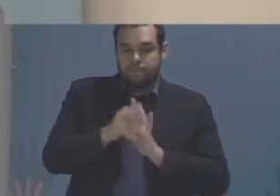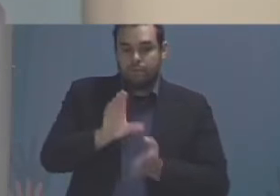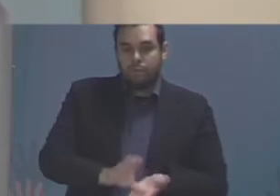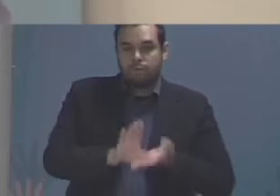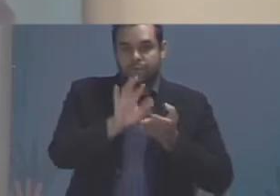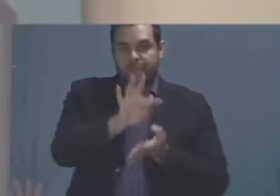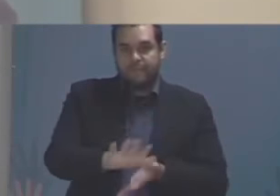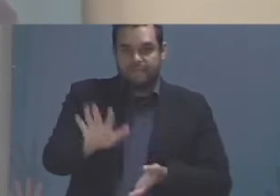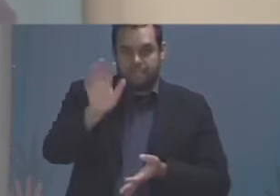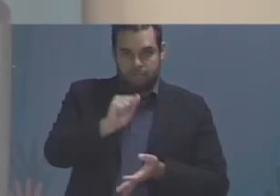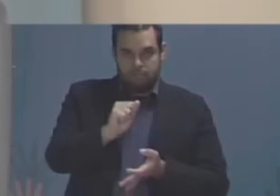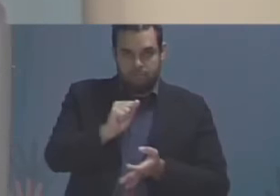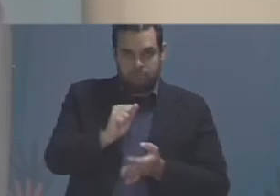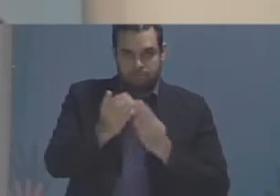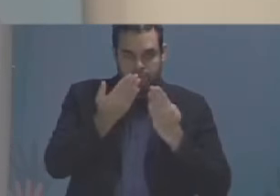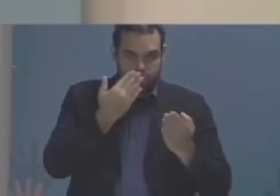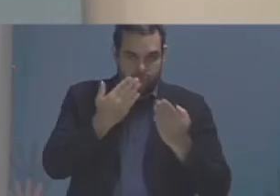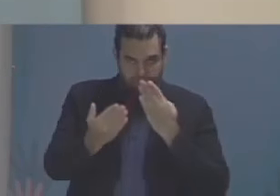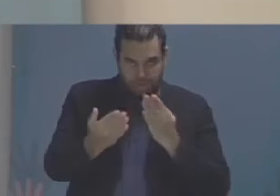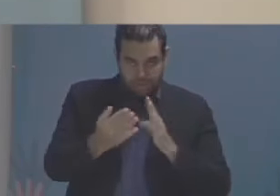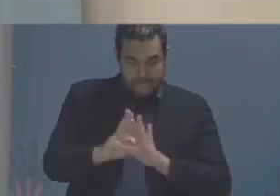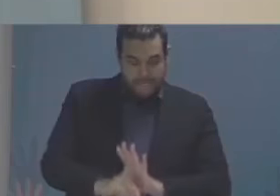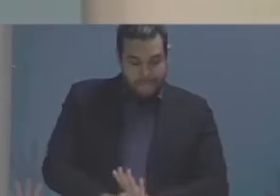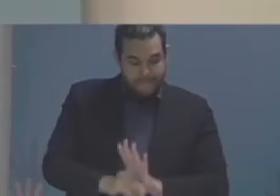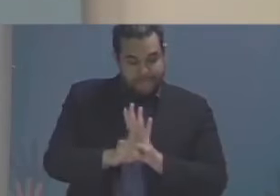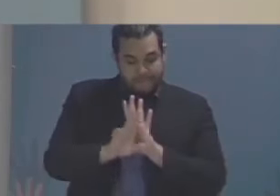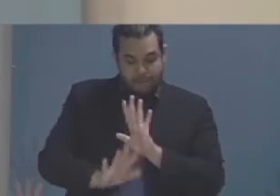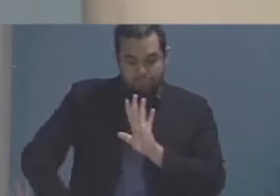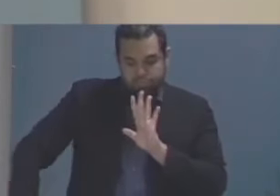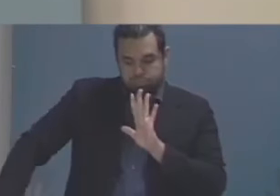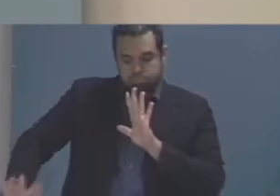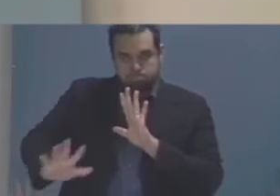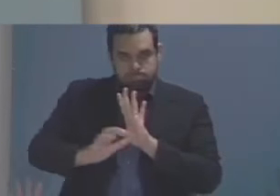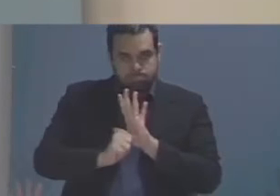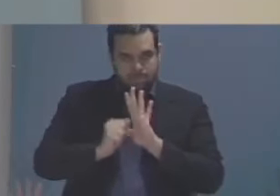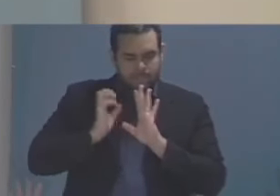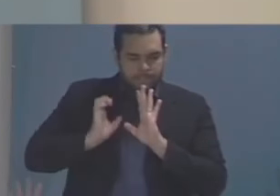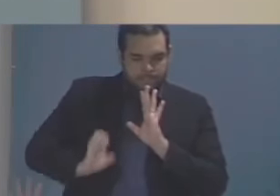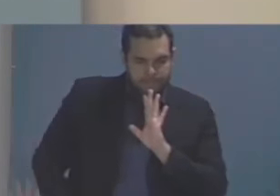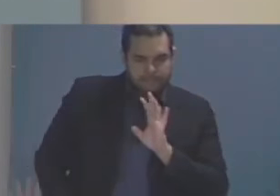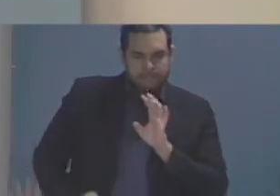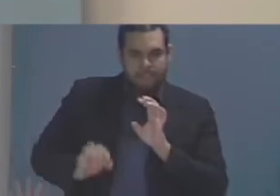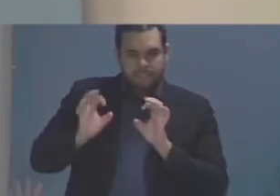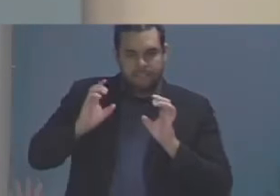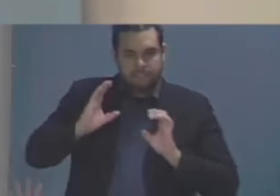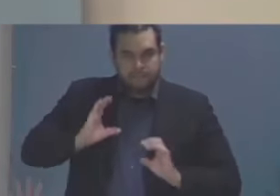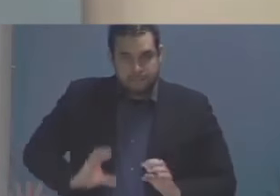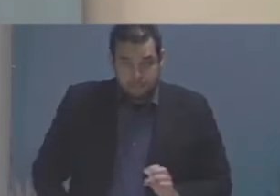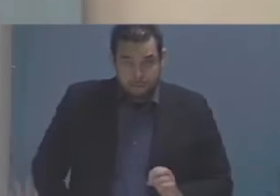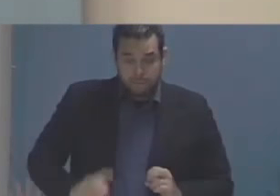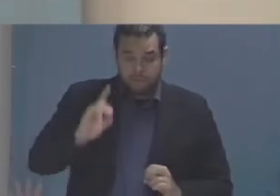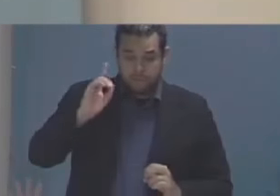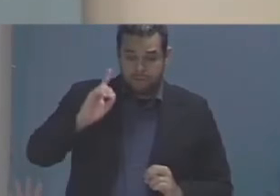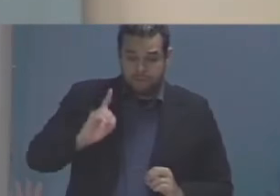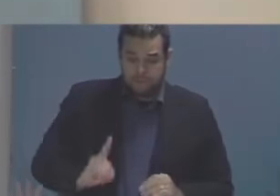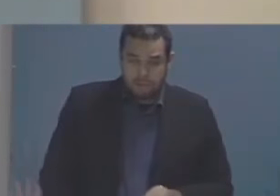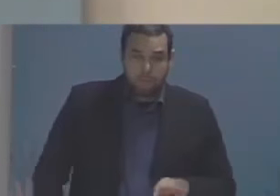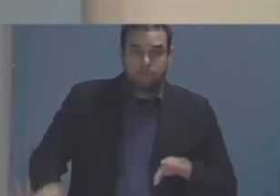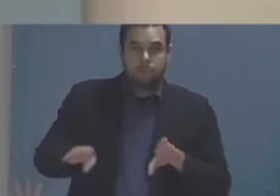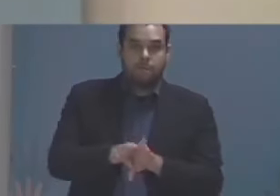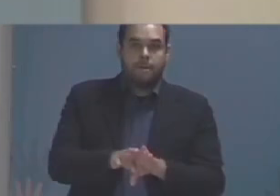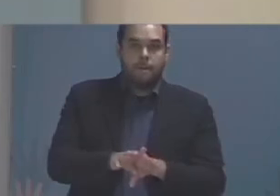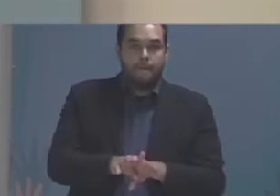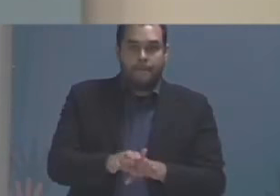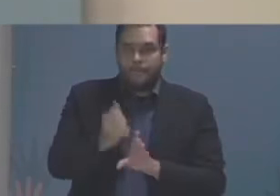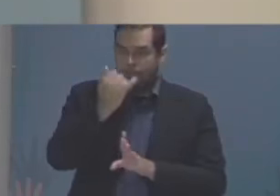Psicologia representar a classe. Cabe ao gestor que está aqui representar de uma maneira ética, cidadã, democrática a classe. Desculpa, mas